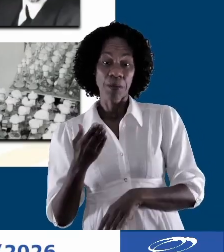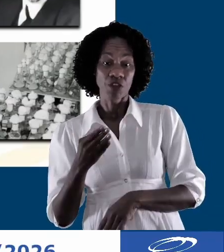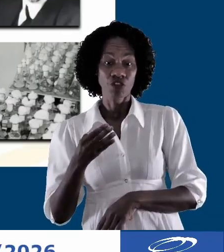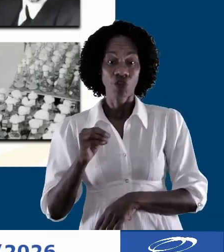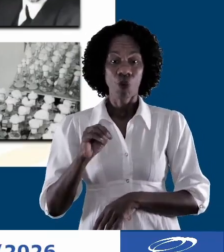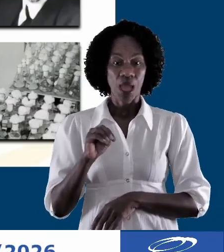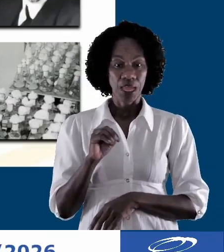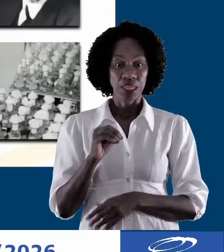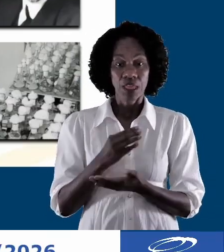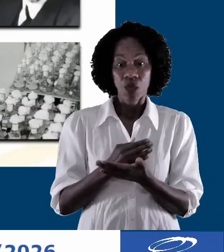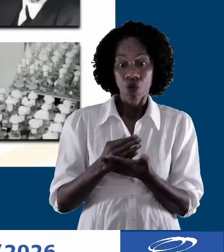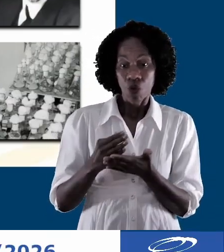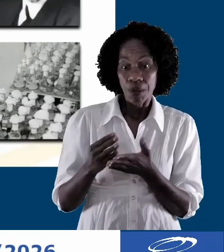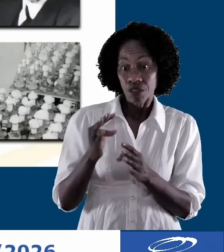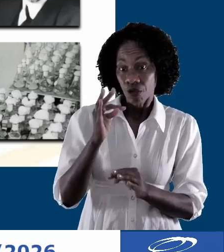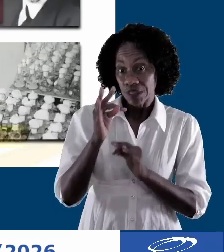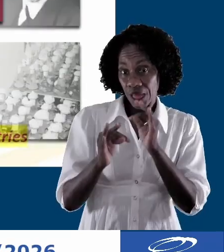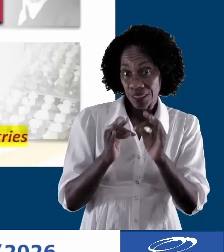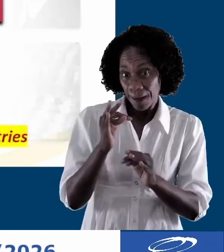o tratamento quimioterápico.